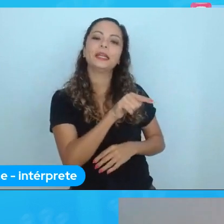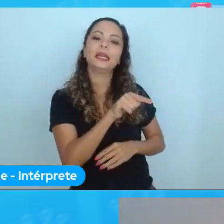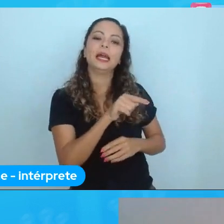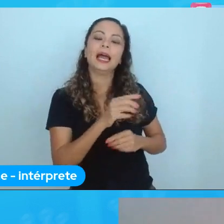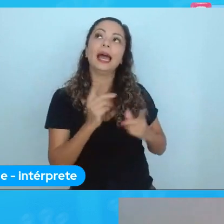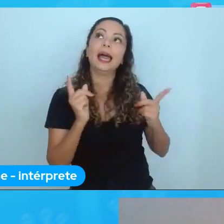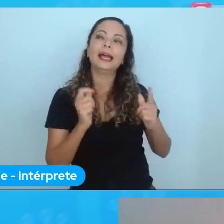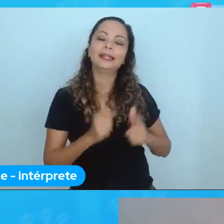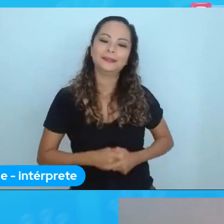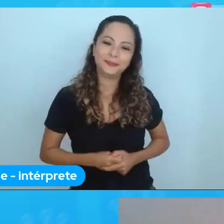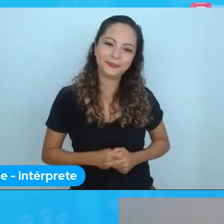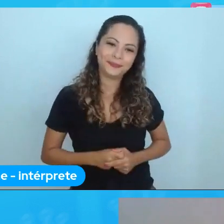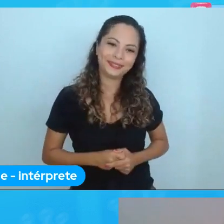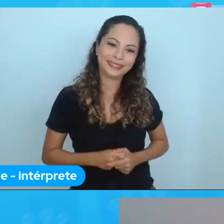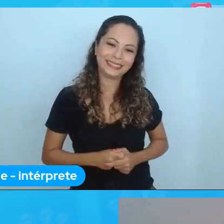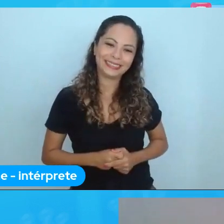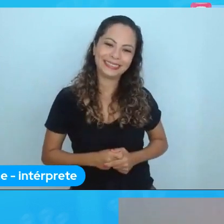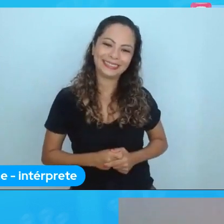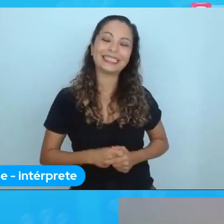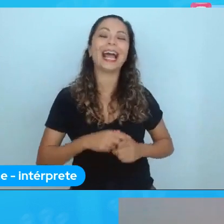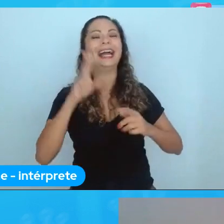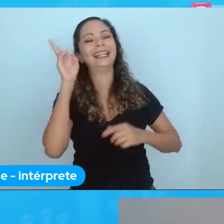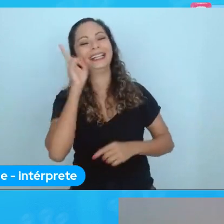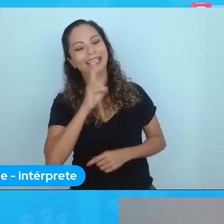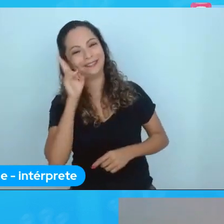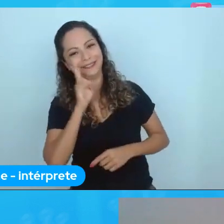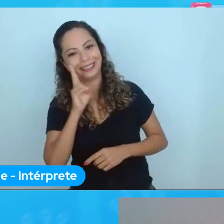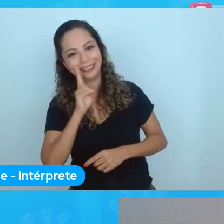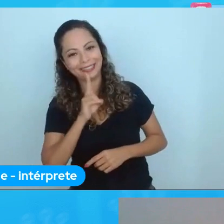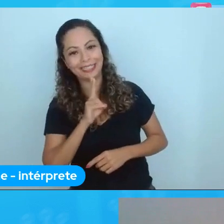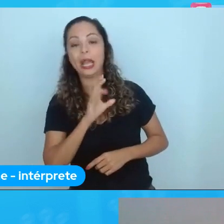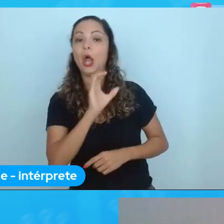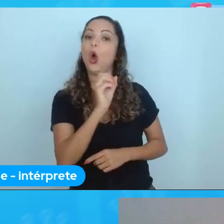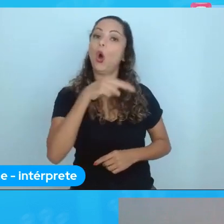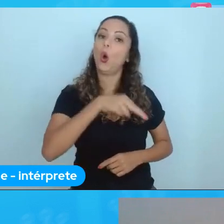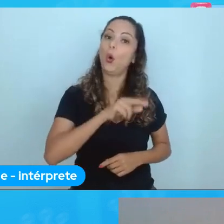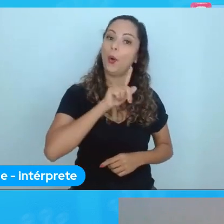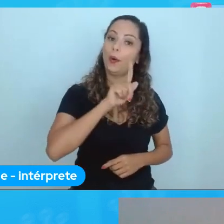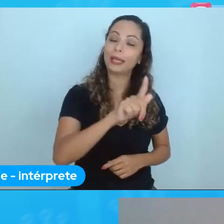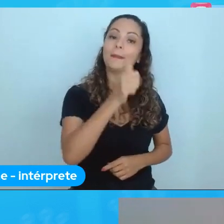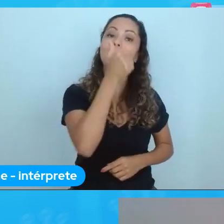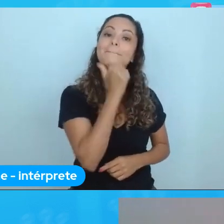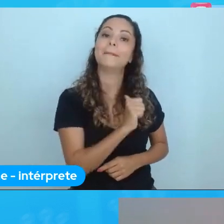Deixa eu... Ah, cadê minha fila? Aê. Lembrei. Para ONG Mães da Favela.